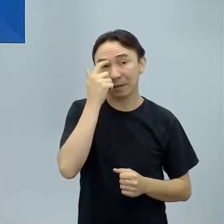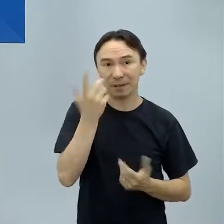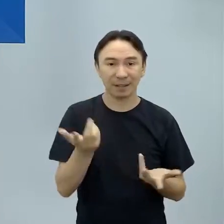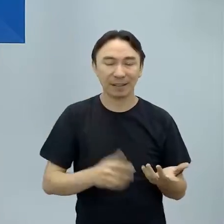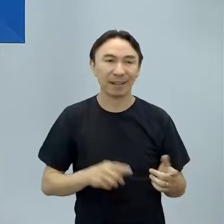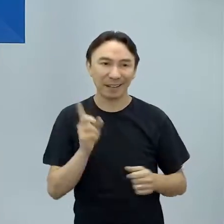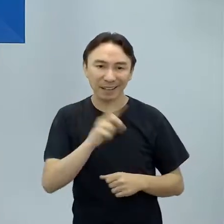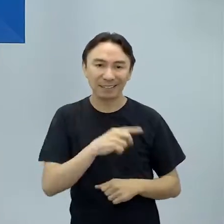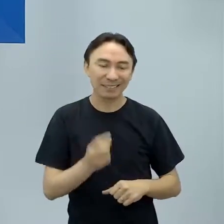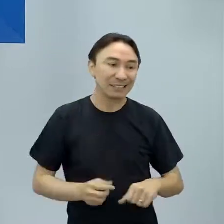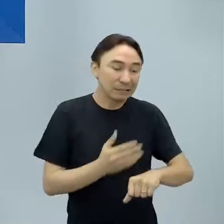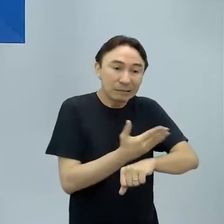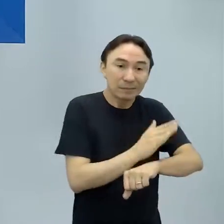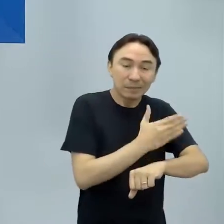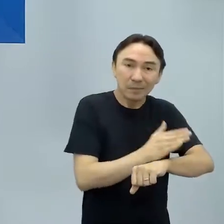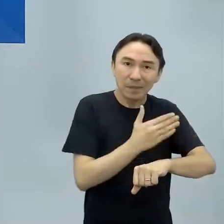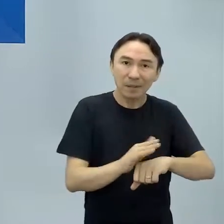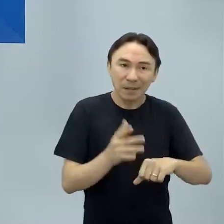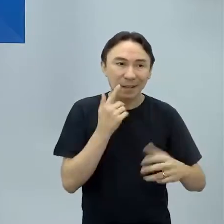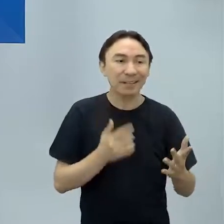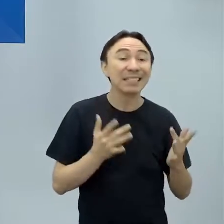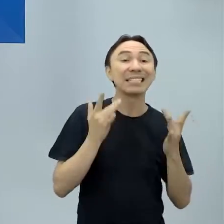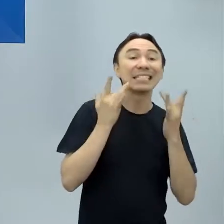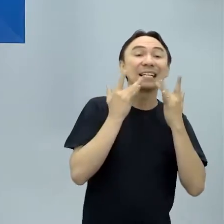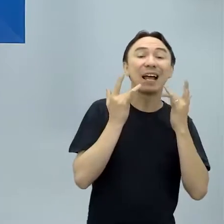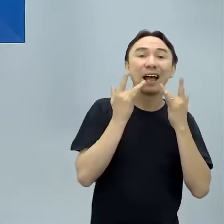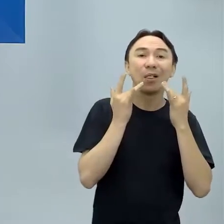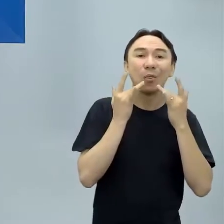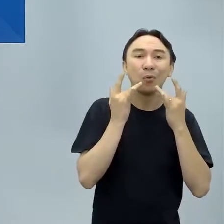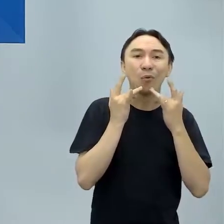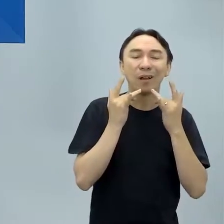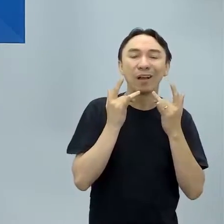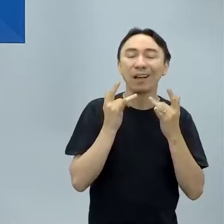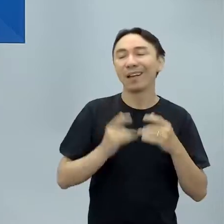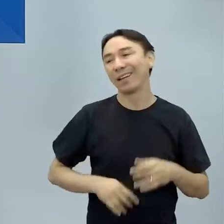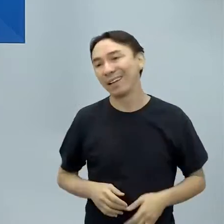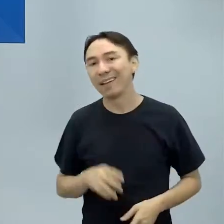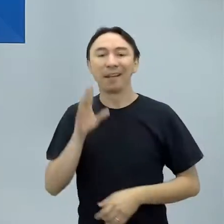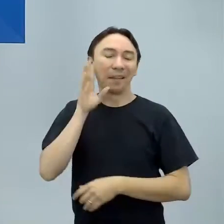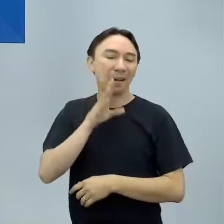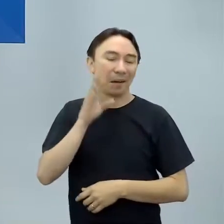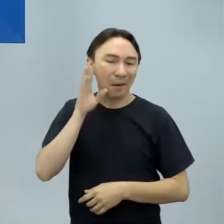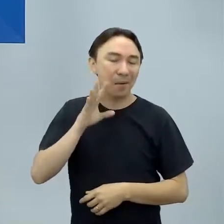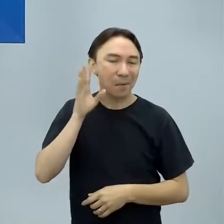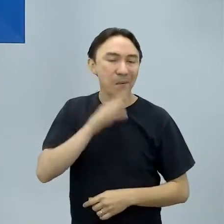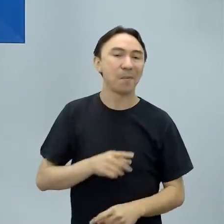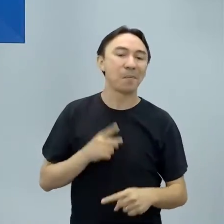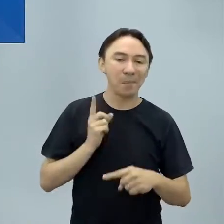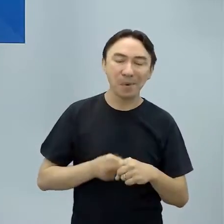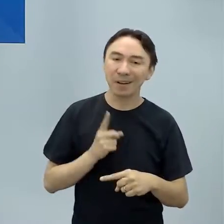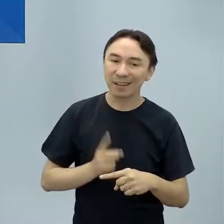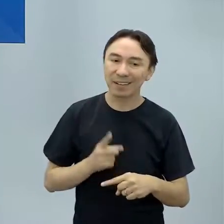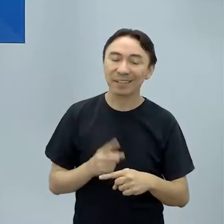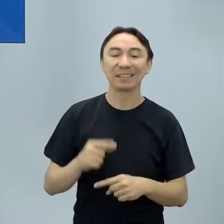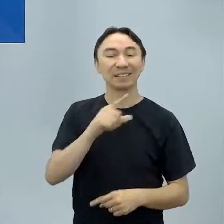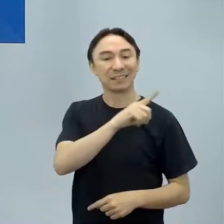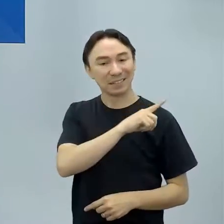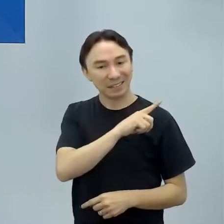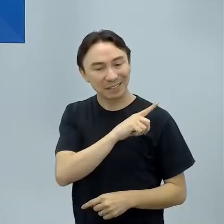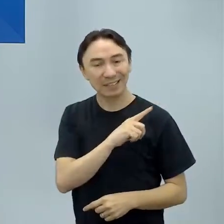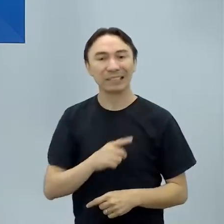uma arte assim, eu acho que é muito legal, pensando nesses fatores, que existem treinos e que o quanto isso